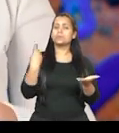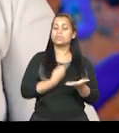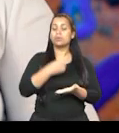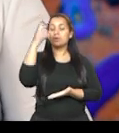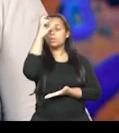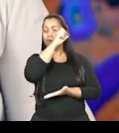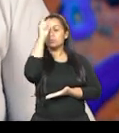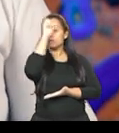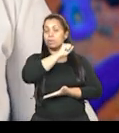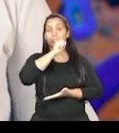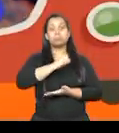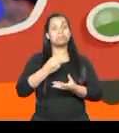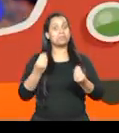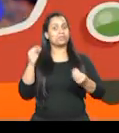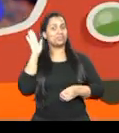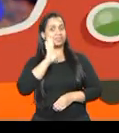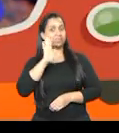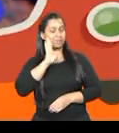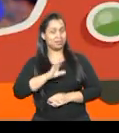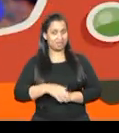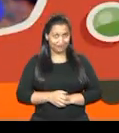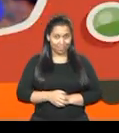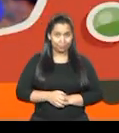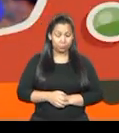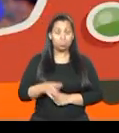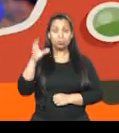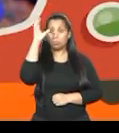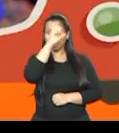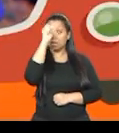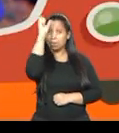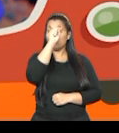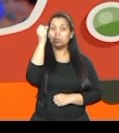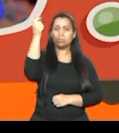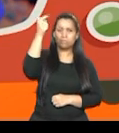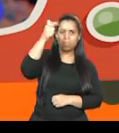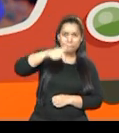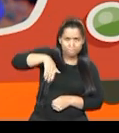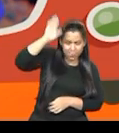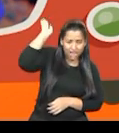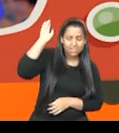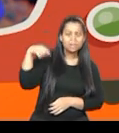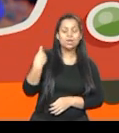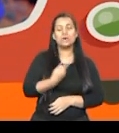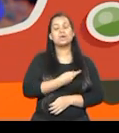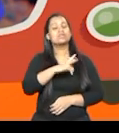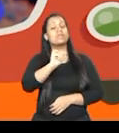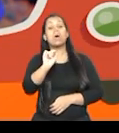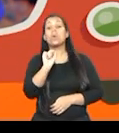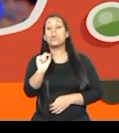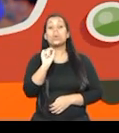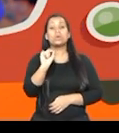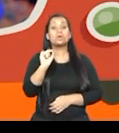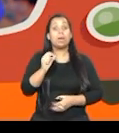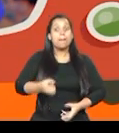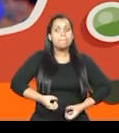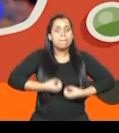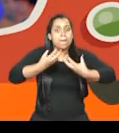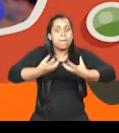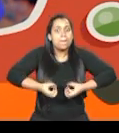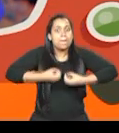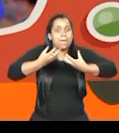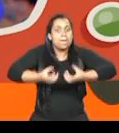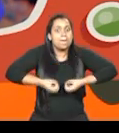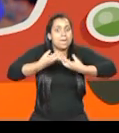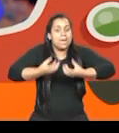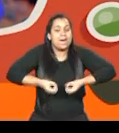aprendizagens muito divertidas. No quadro Aprendendo Mais, iremos mergulhar no mundo das poesias concretas e